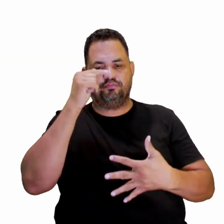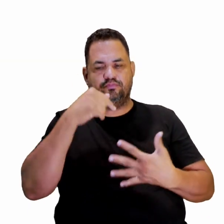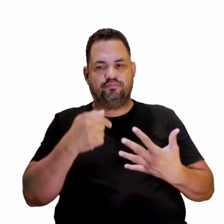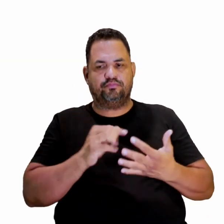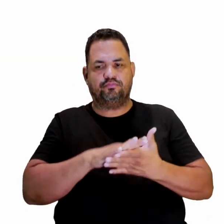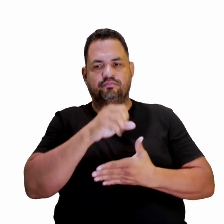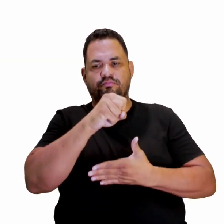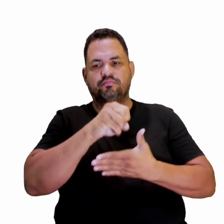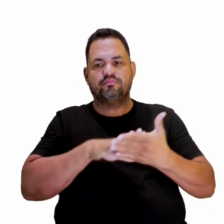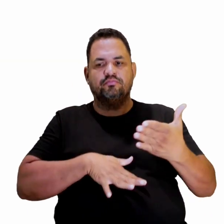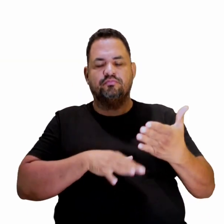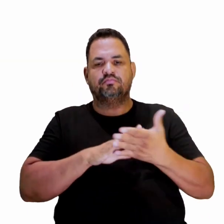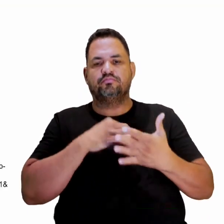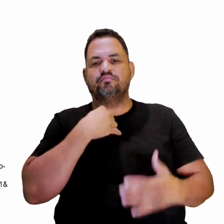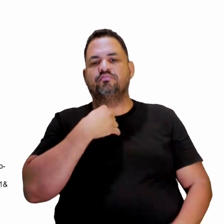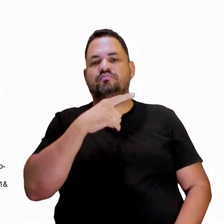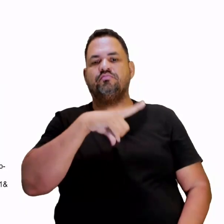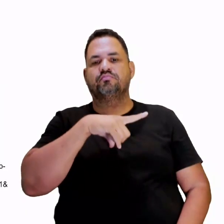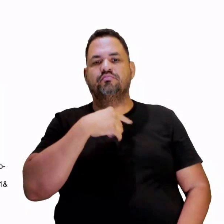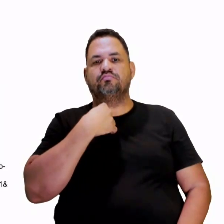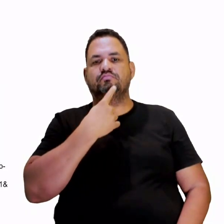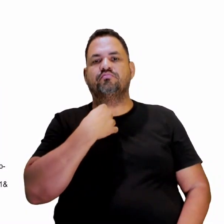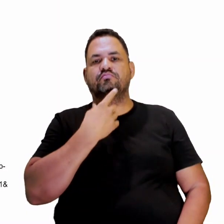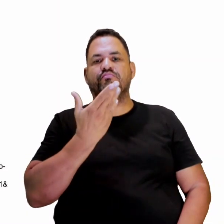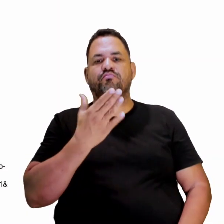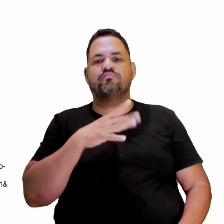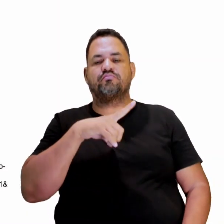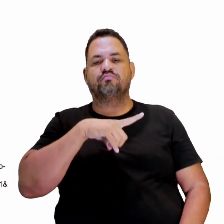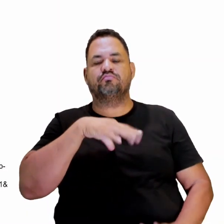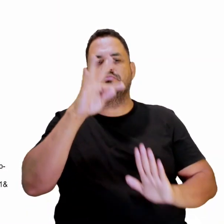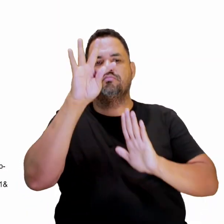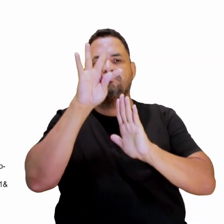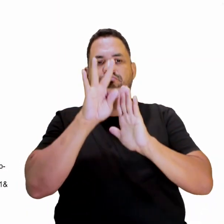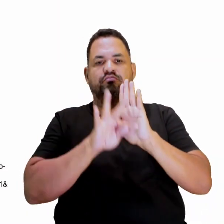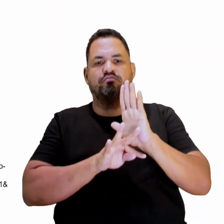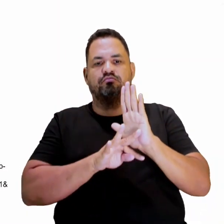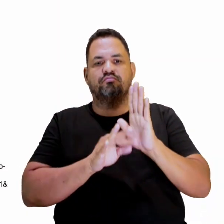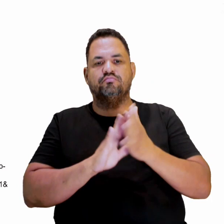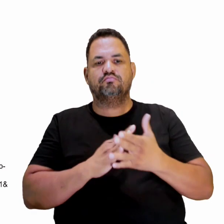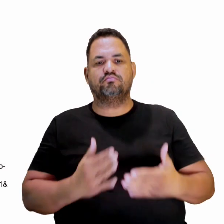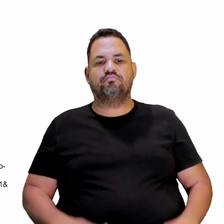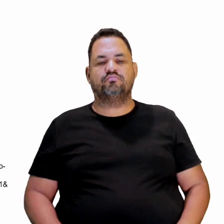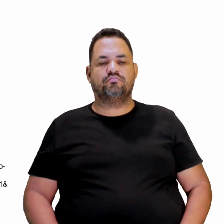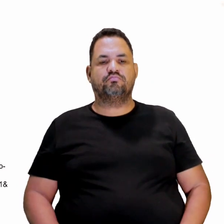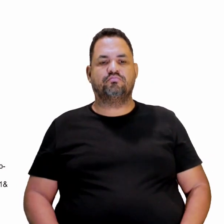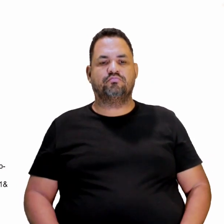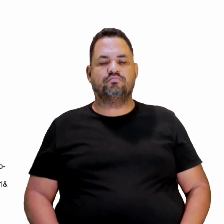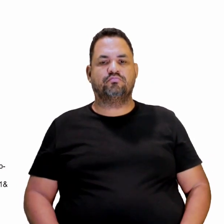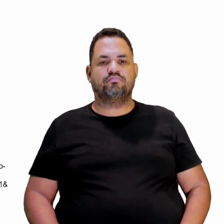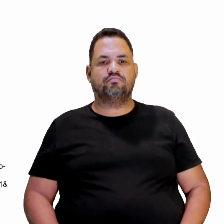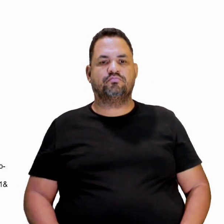suas questions. Temos aí um pequeno texto bem...